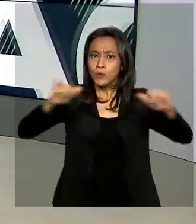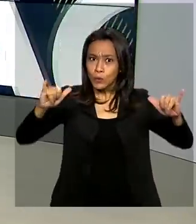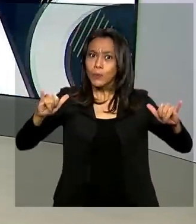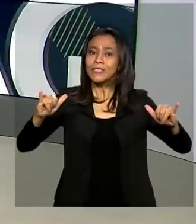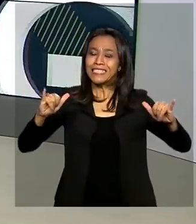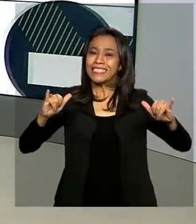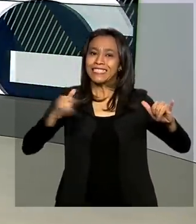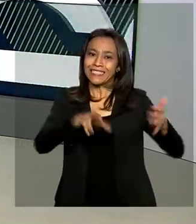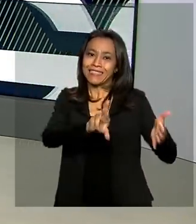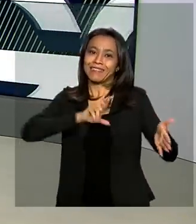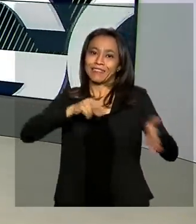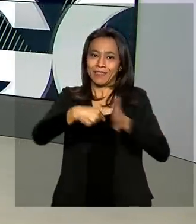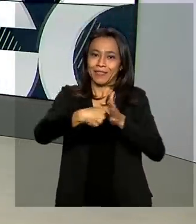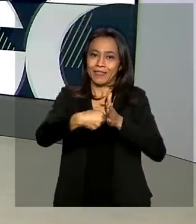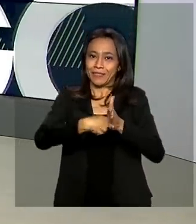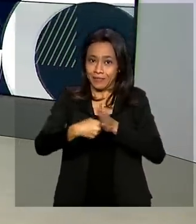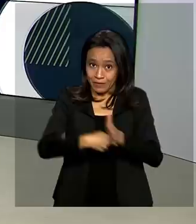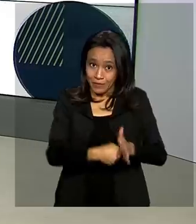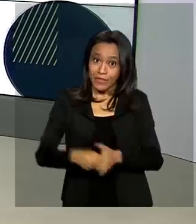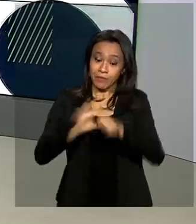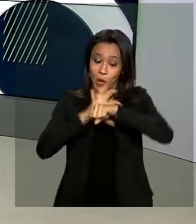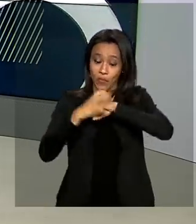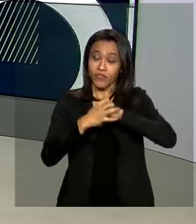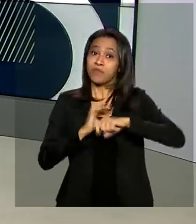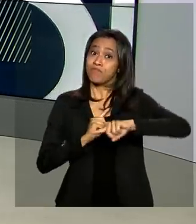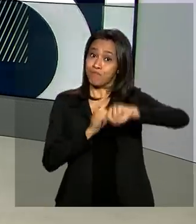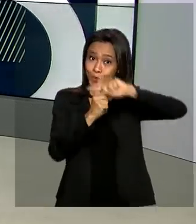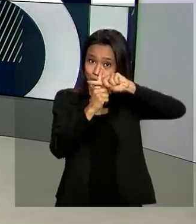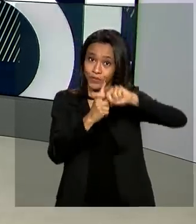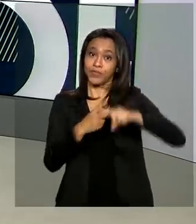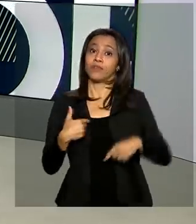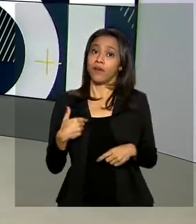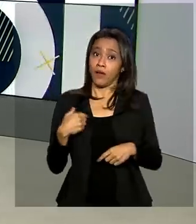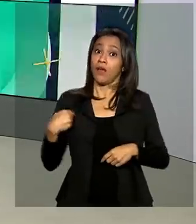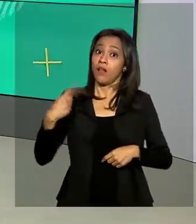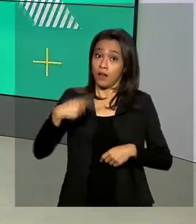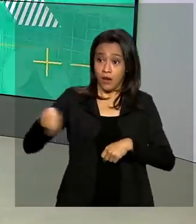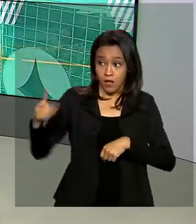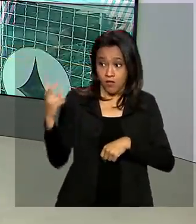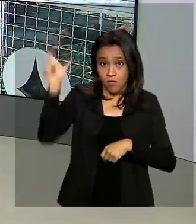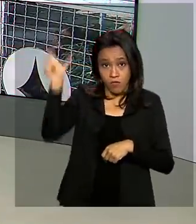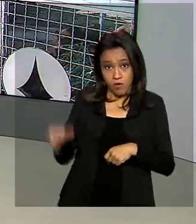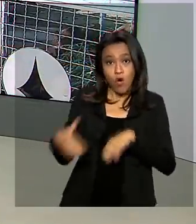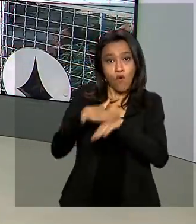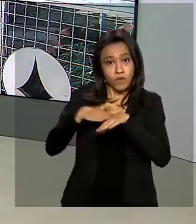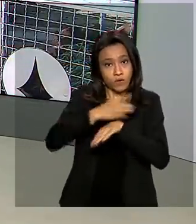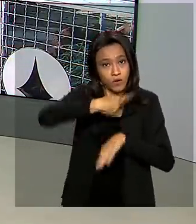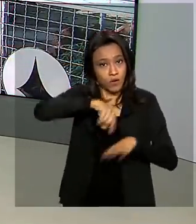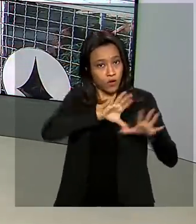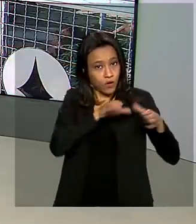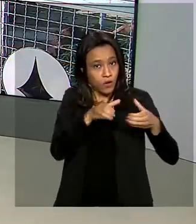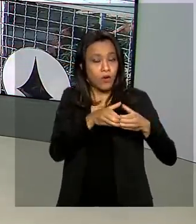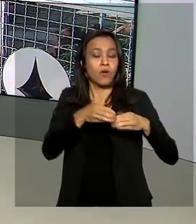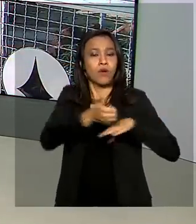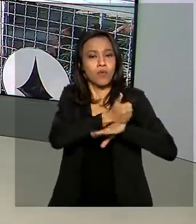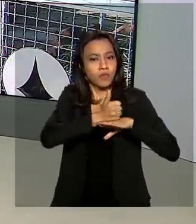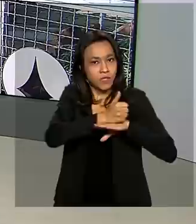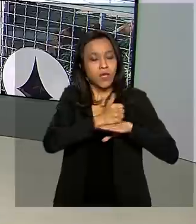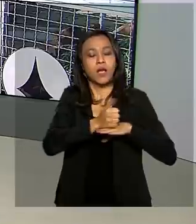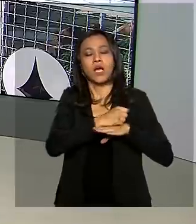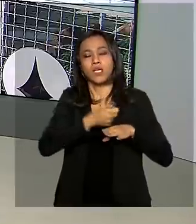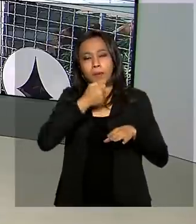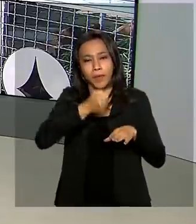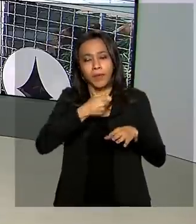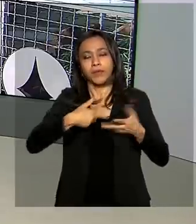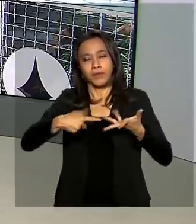teve resultado positivo para convite 19 ele conversou com a nossa equipe que está lá no alvorada e é para lá que a gente vai agora conversar com